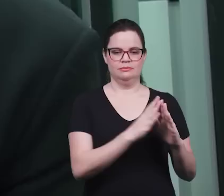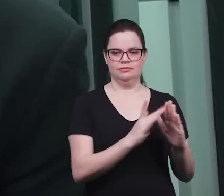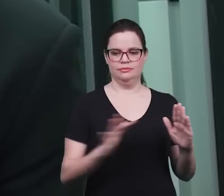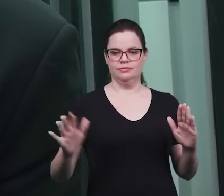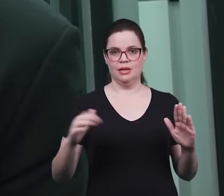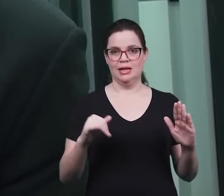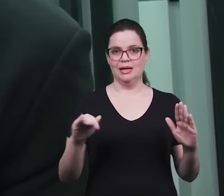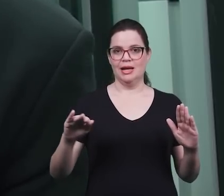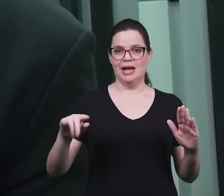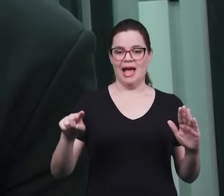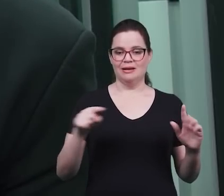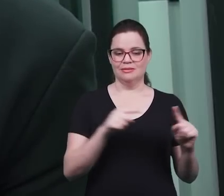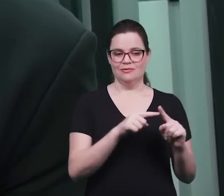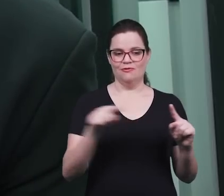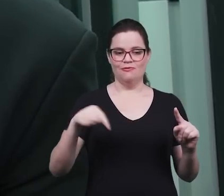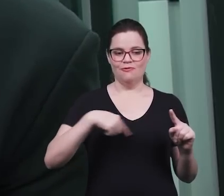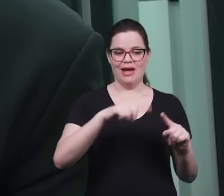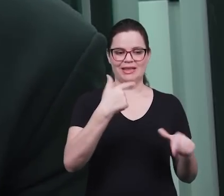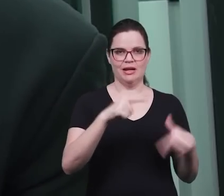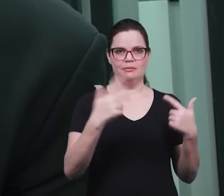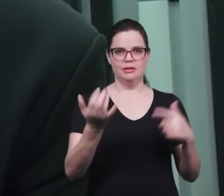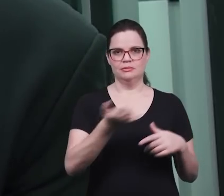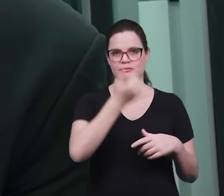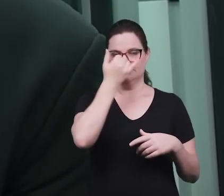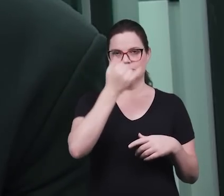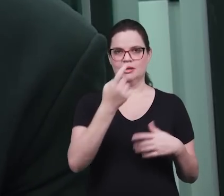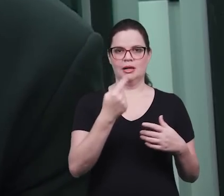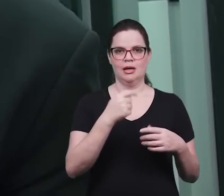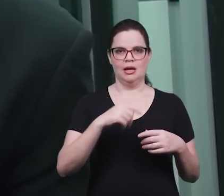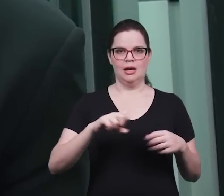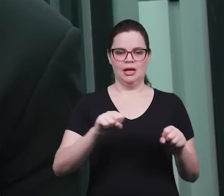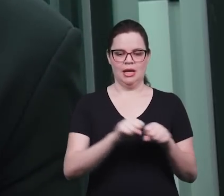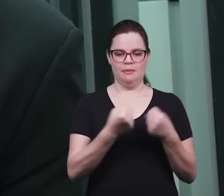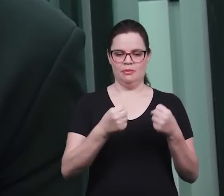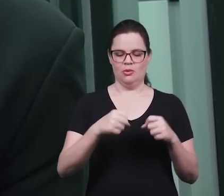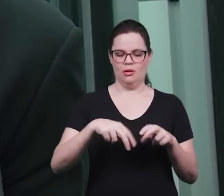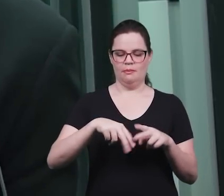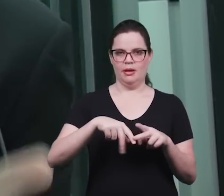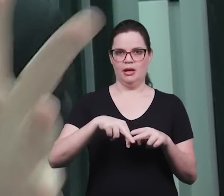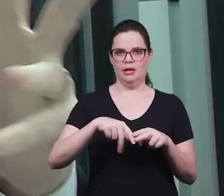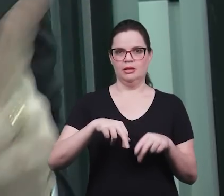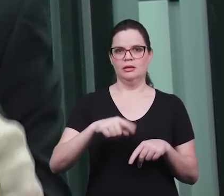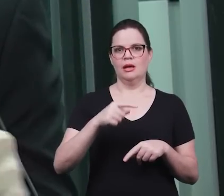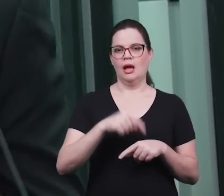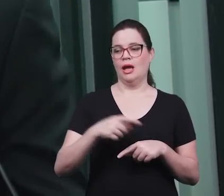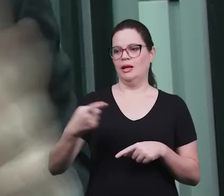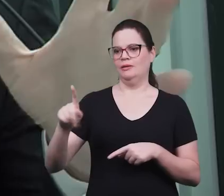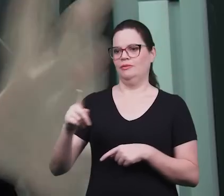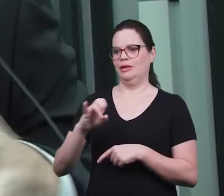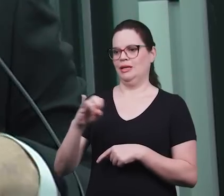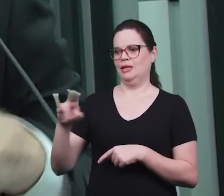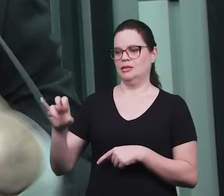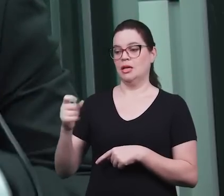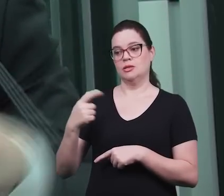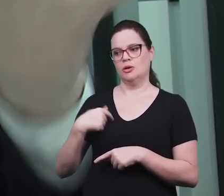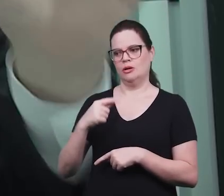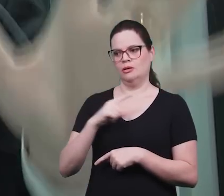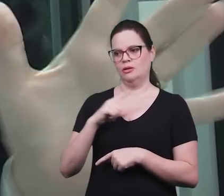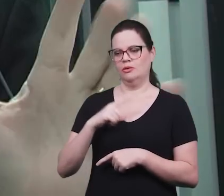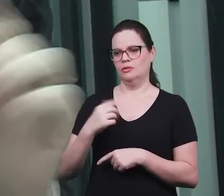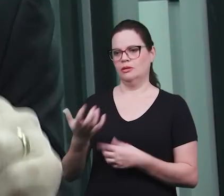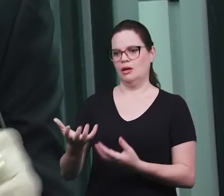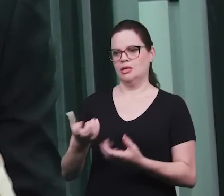quebrar uma perna, ela vai bater na porta do INSS e fala: INSS, olha, eu vivo com 2 rendas aqui, vamos lá, 10